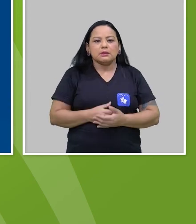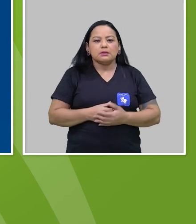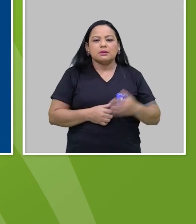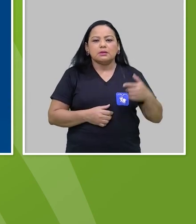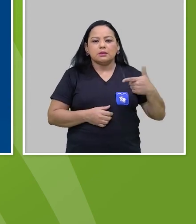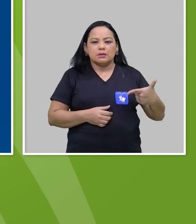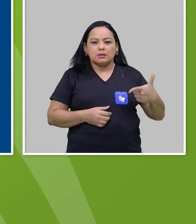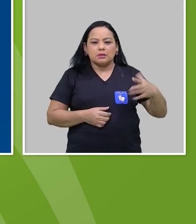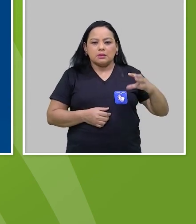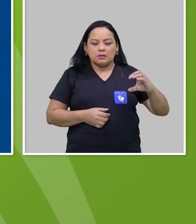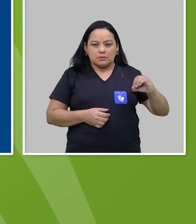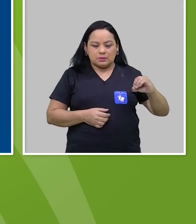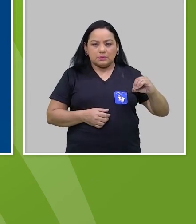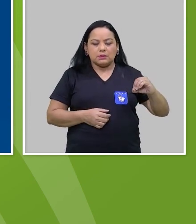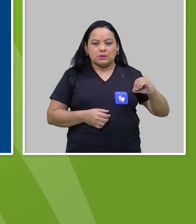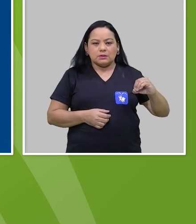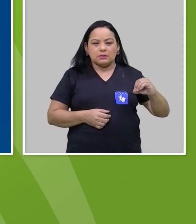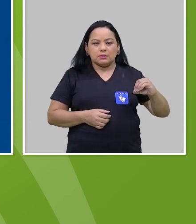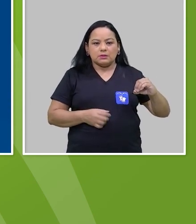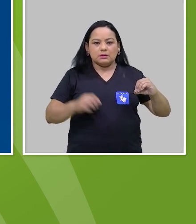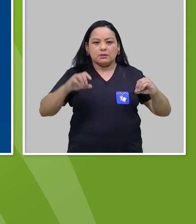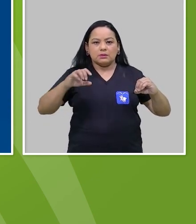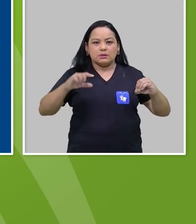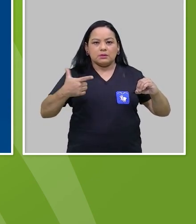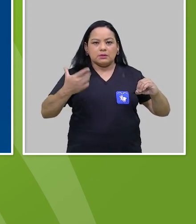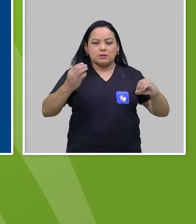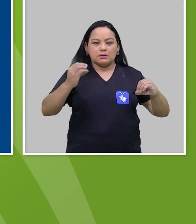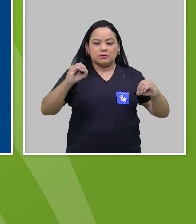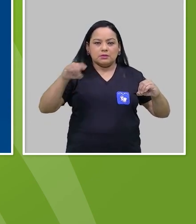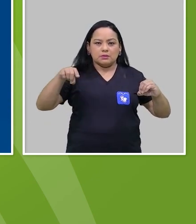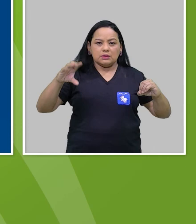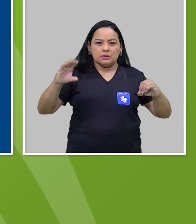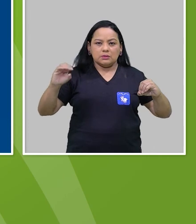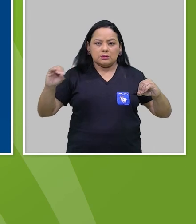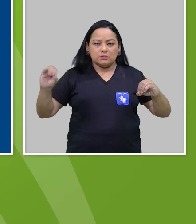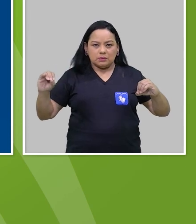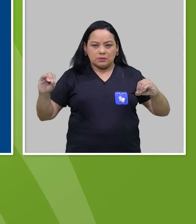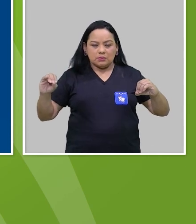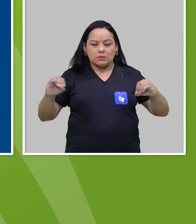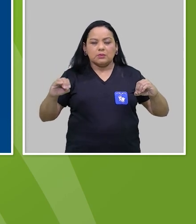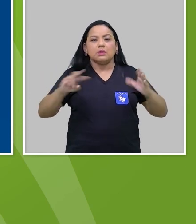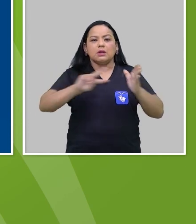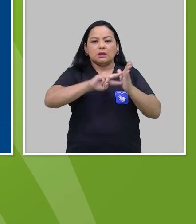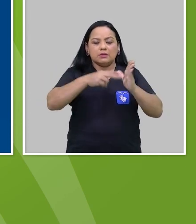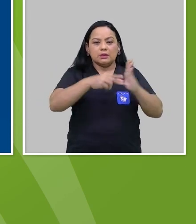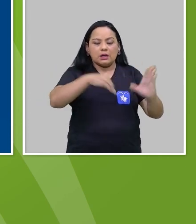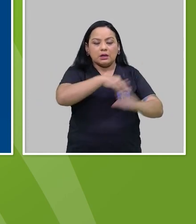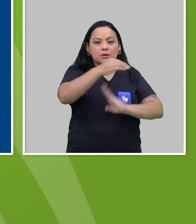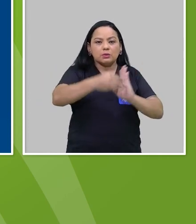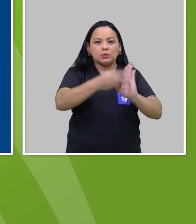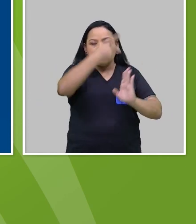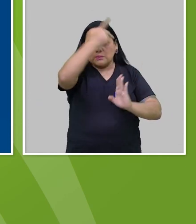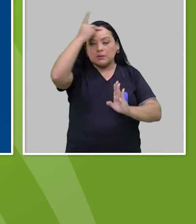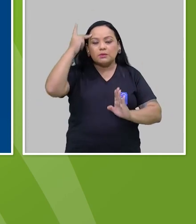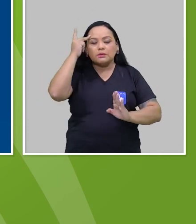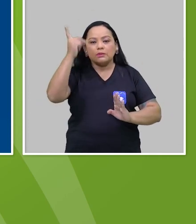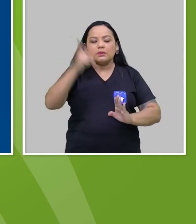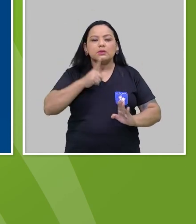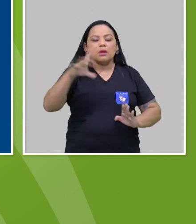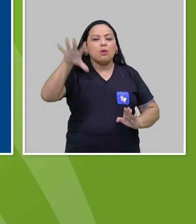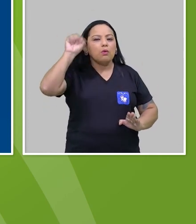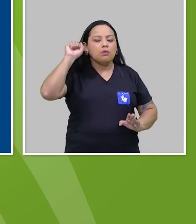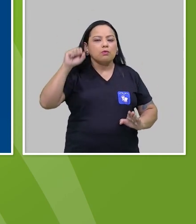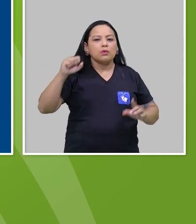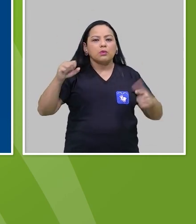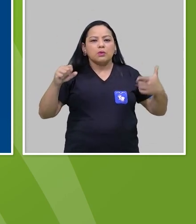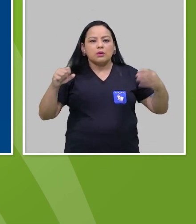20 e 20 mil hertz. Quer dizer que todas as pessoas vão ouvir entre 20